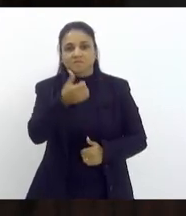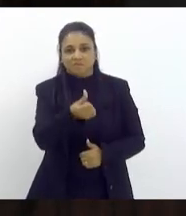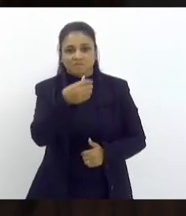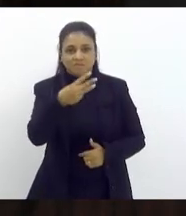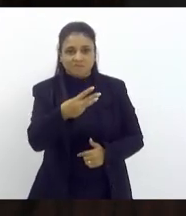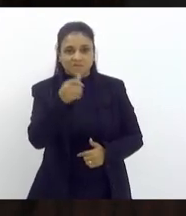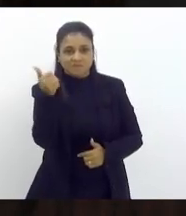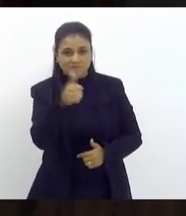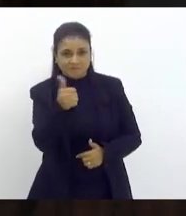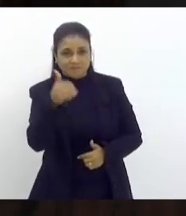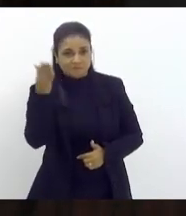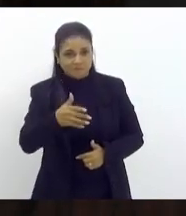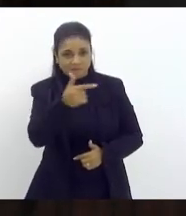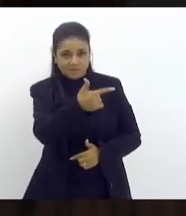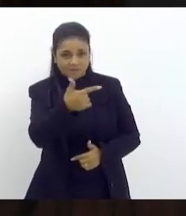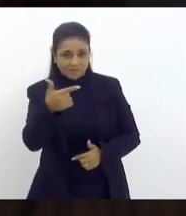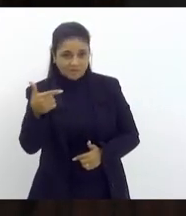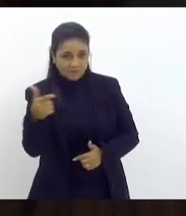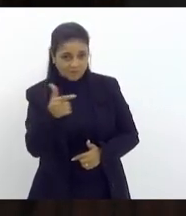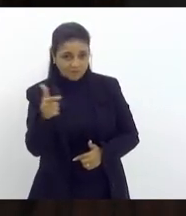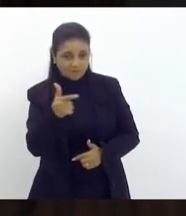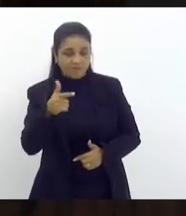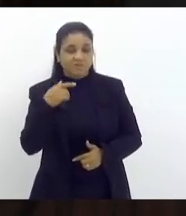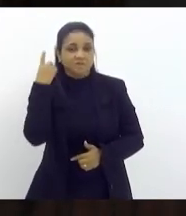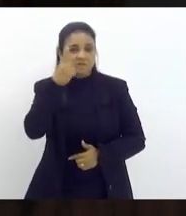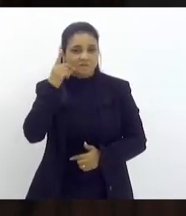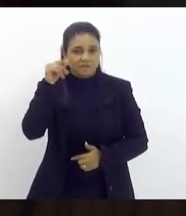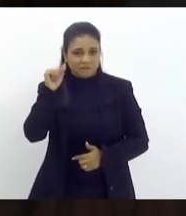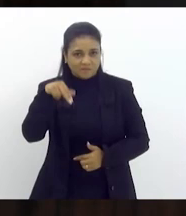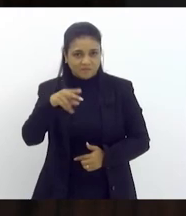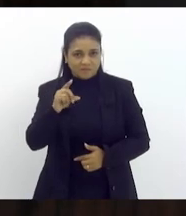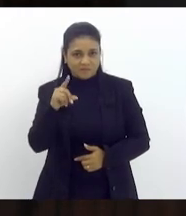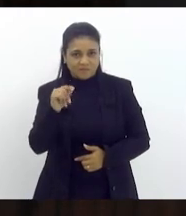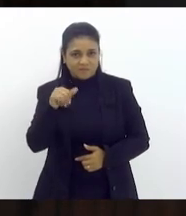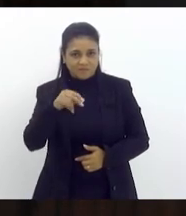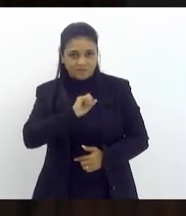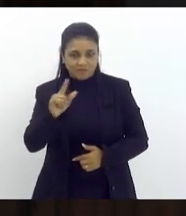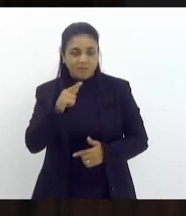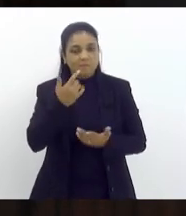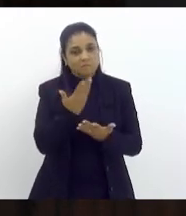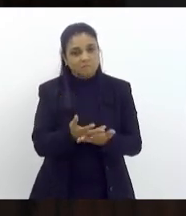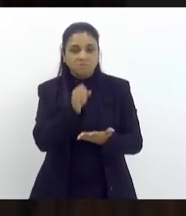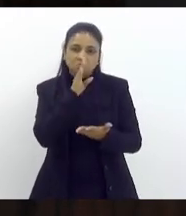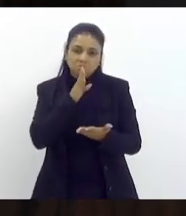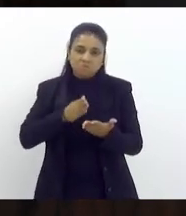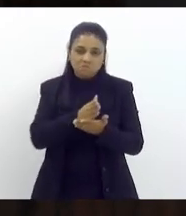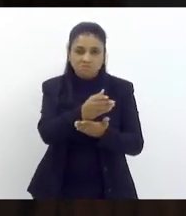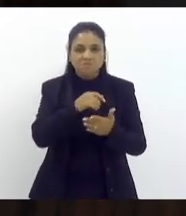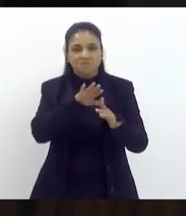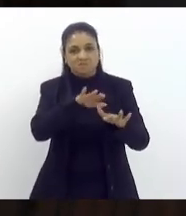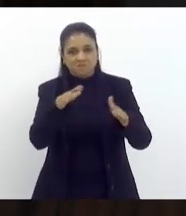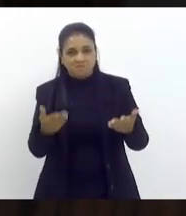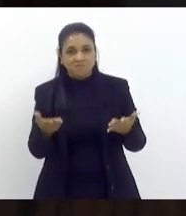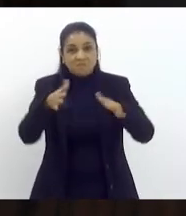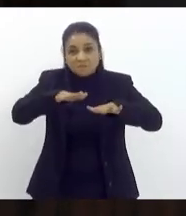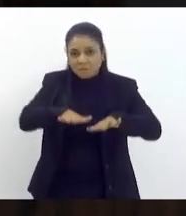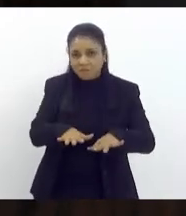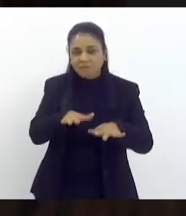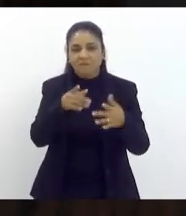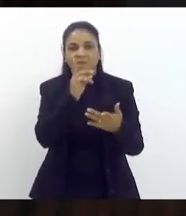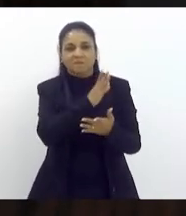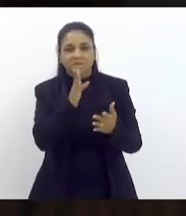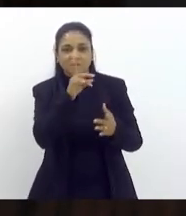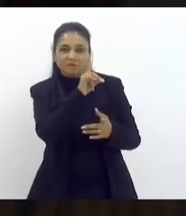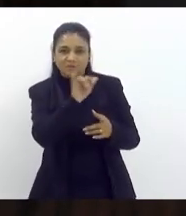63 11 de 22 Deputado Daniel liberou a permanes Como estão aprovado a sobremesa é requerimento de inclusão